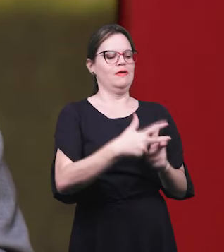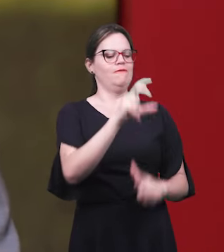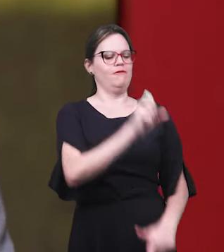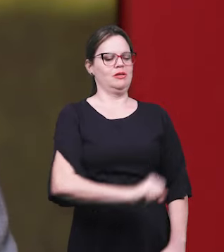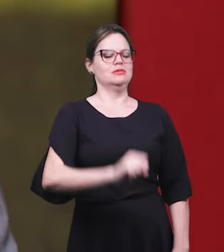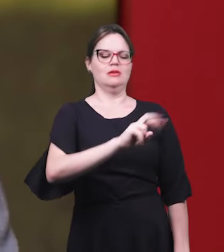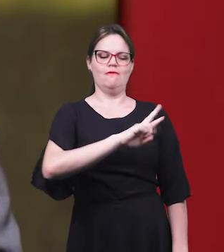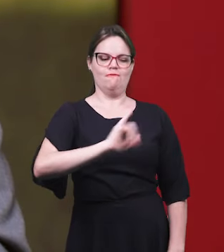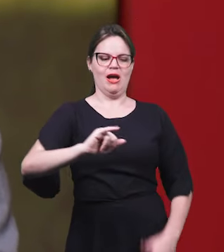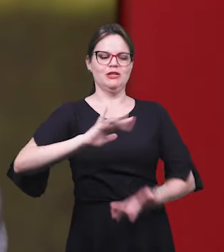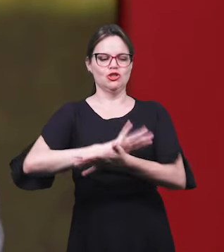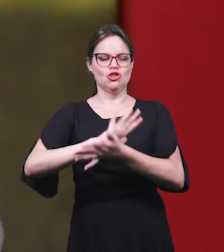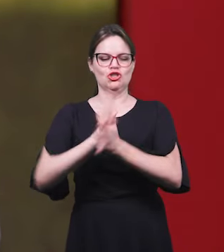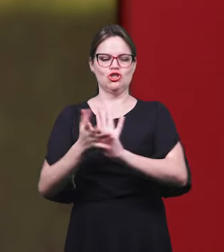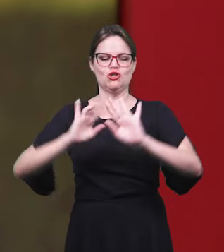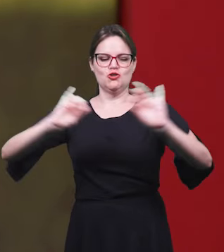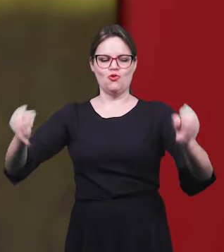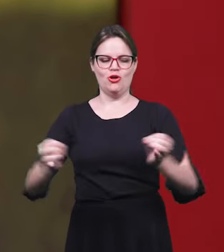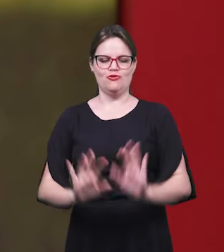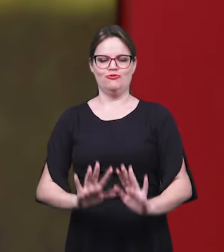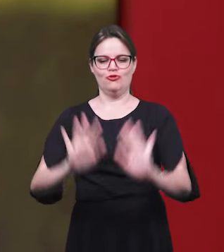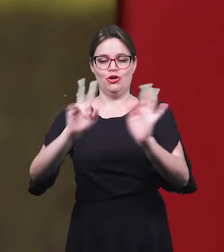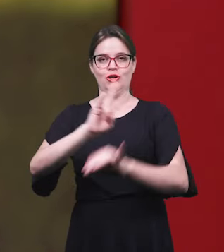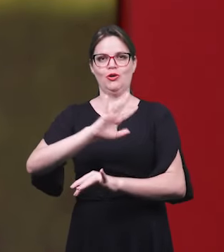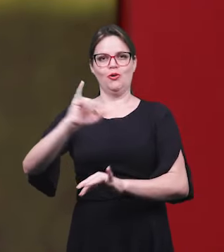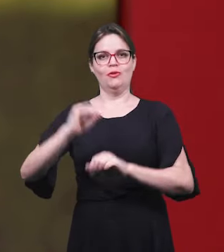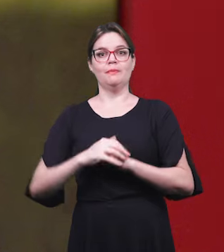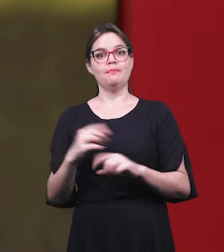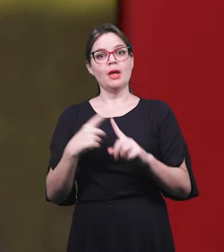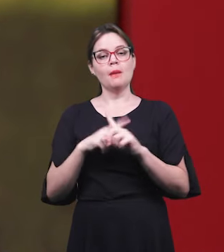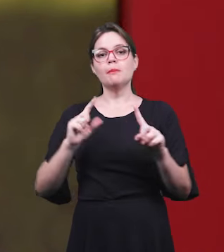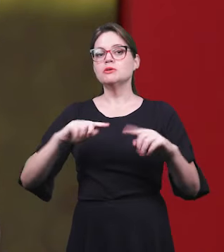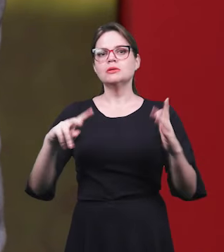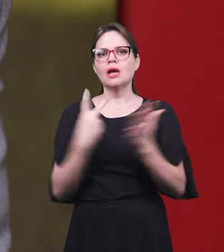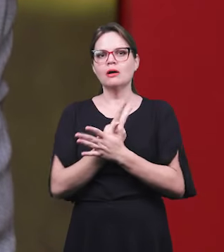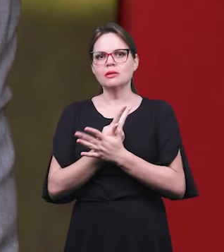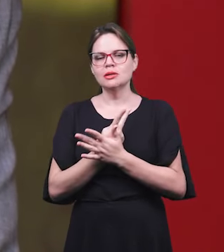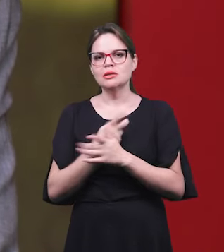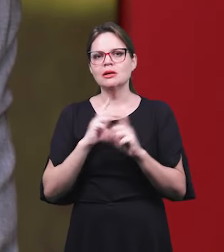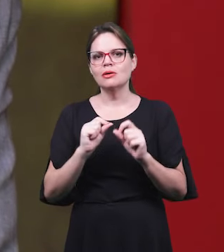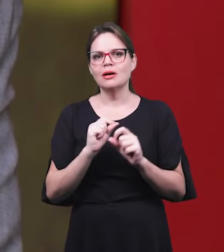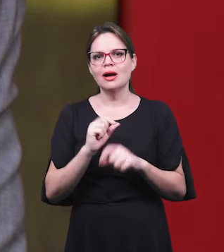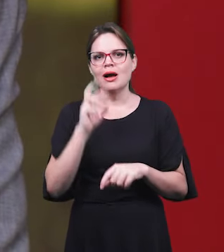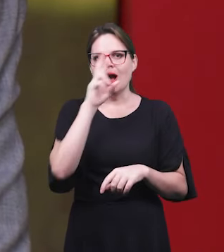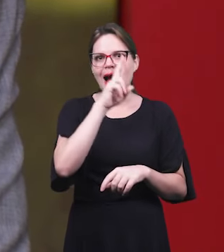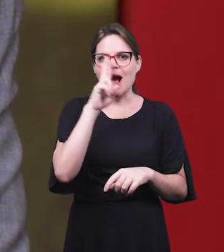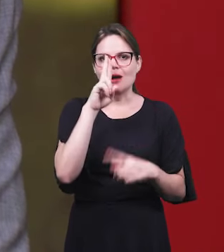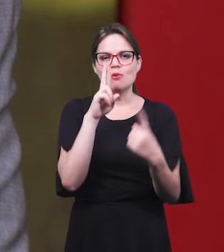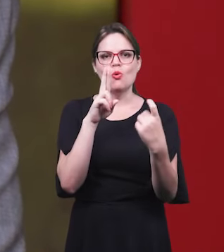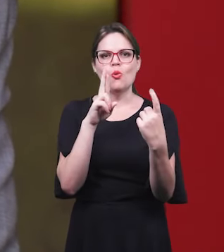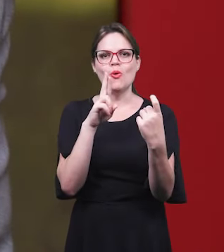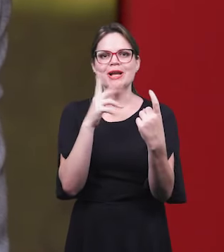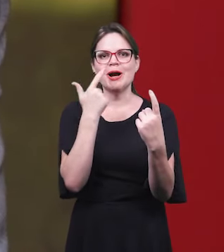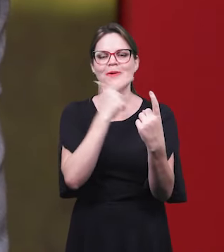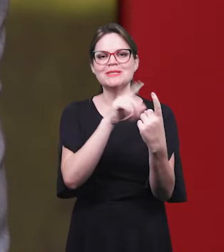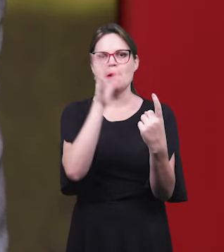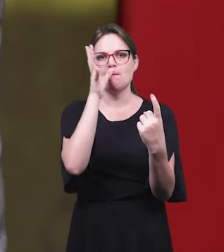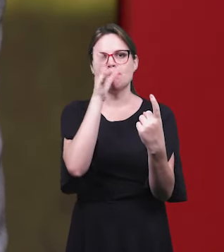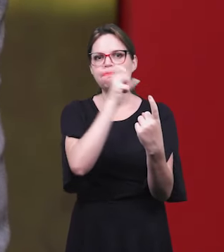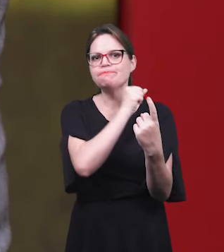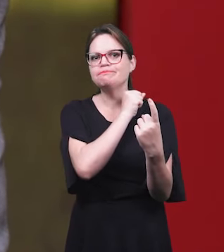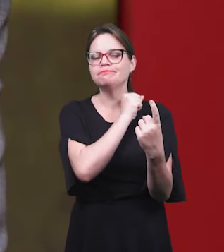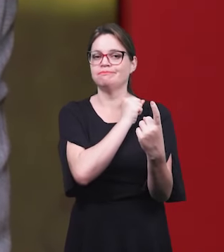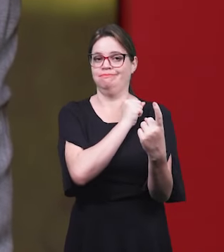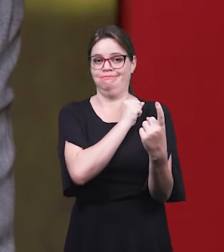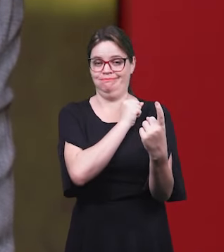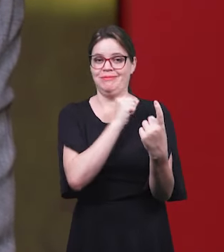já definido. E como que, debaixo de um juízo, Raabe encontra salvação. Isso é muito